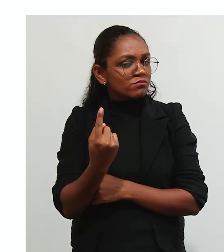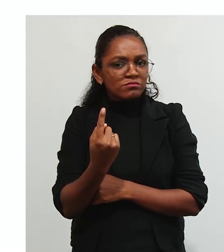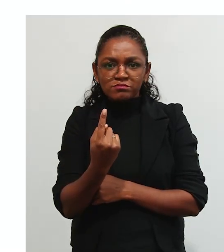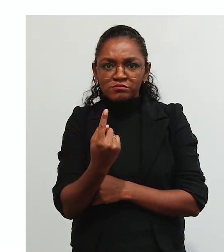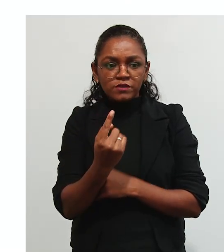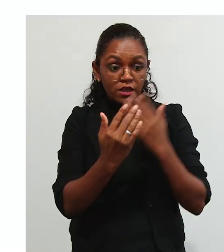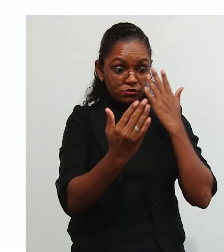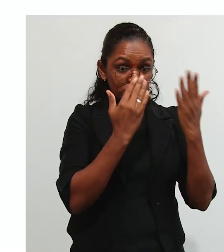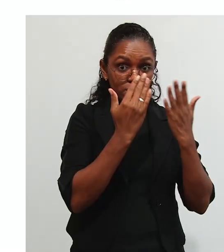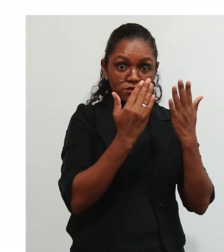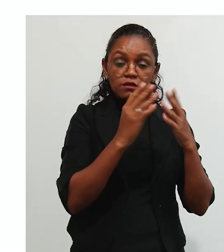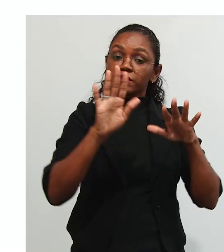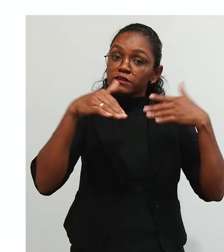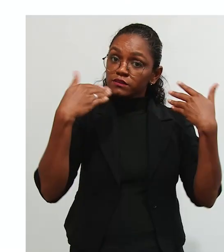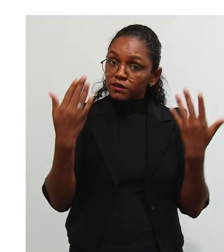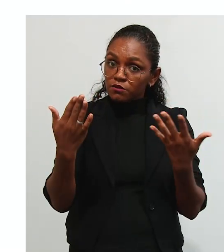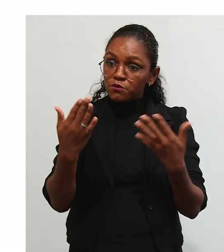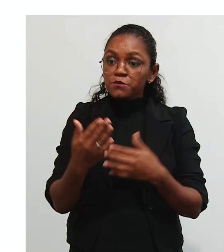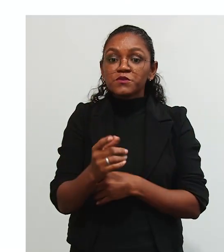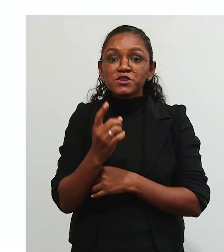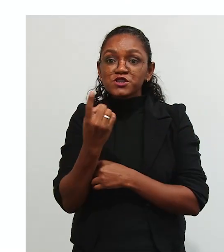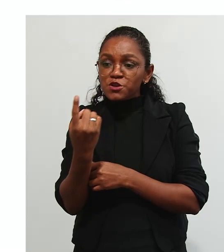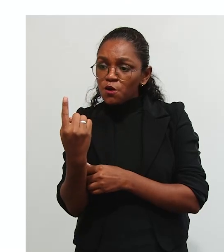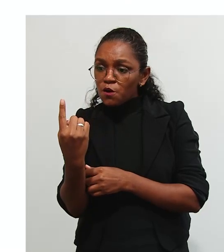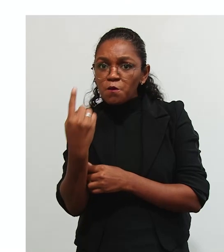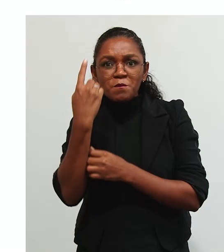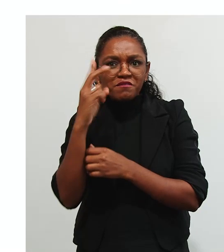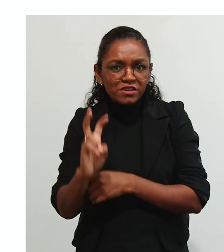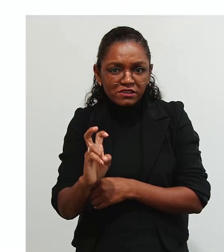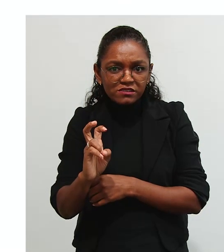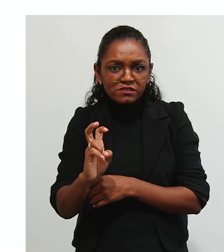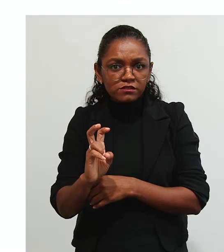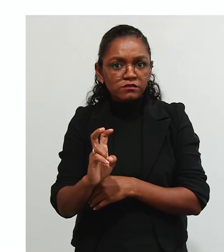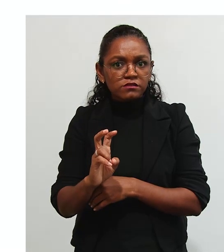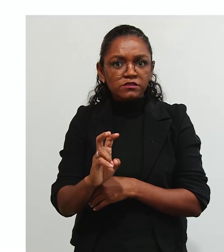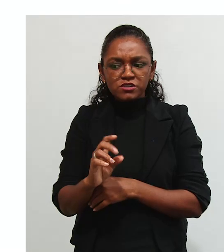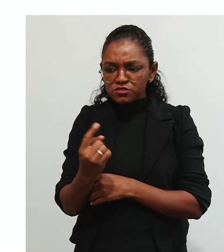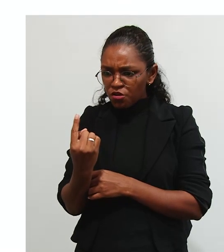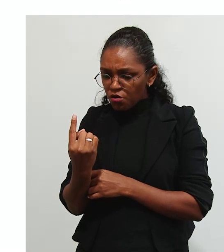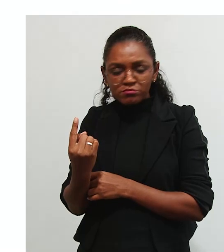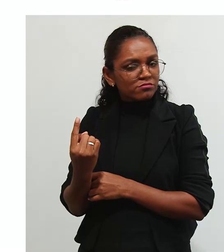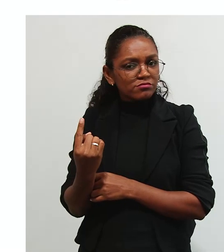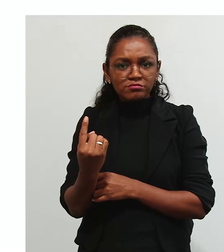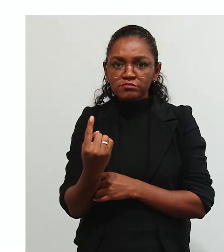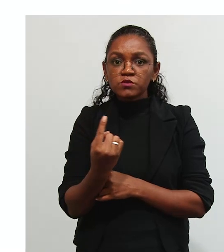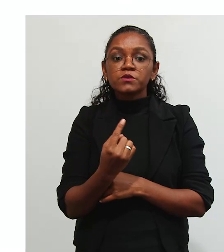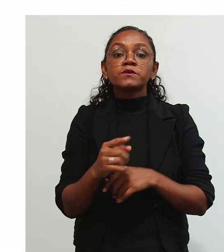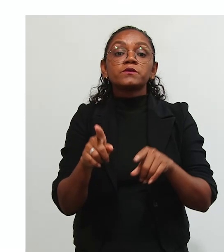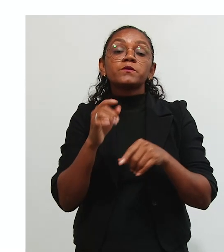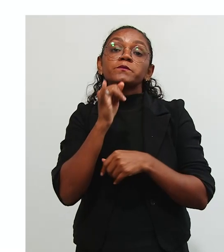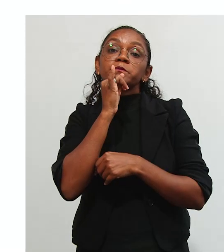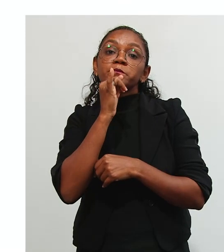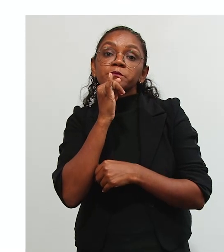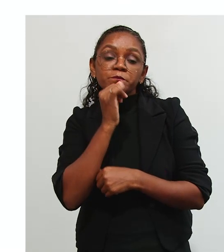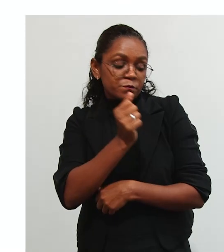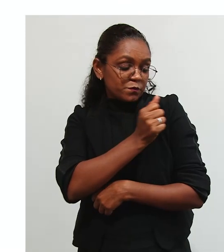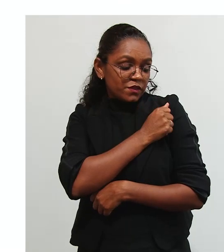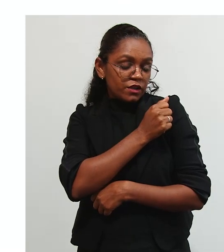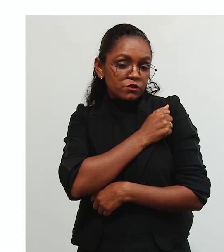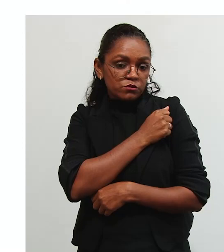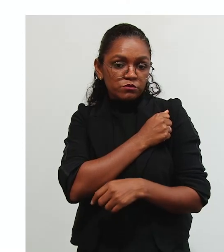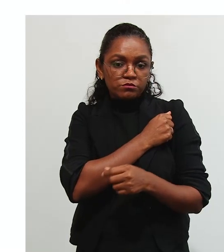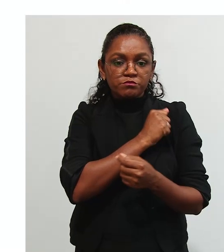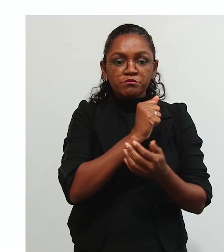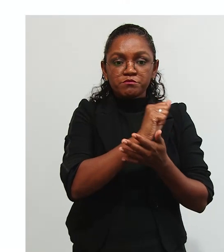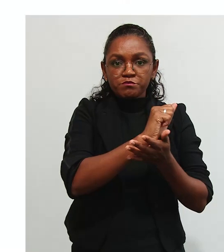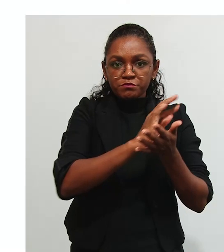gente aprende por associação, é óbvio que também a gente não vai aprender uma vez uma coisa isolada. Então, enquanto um aluno aprende a lição